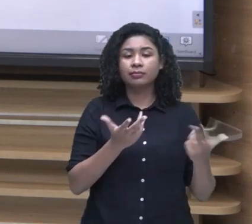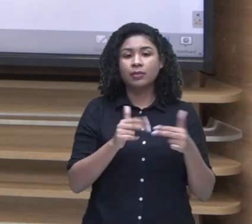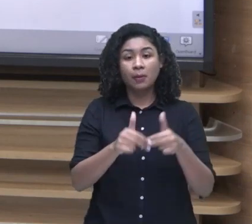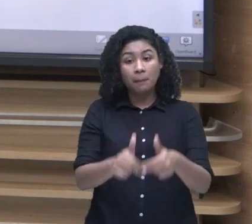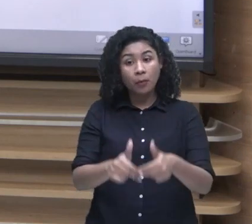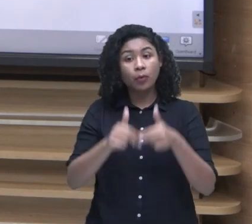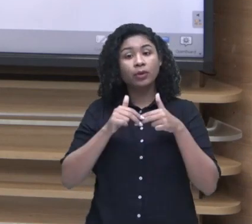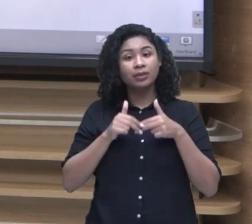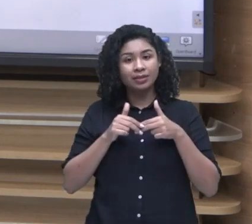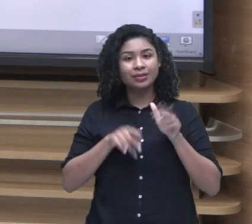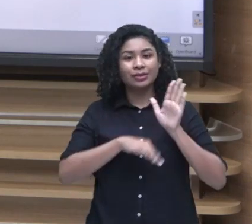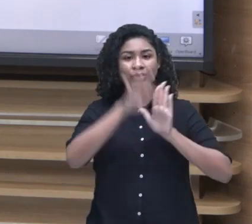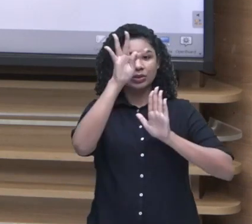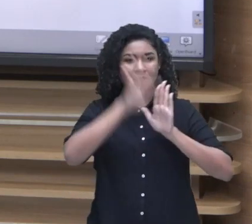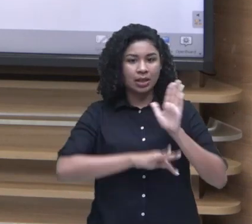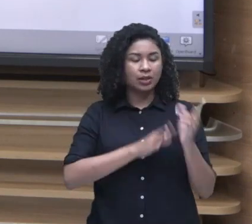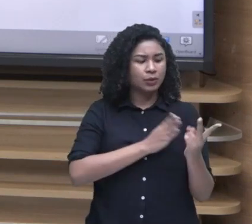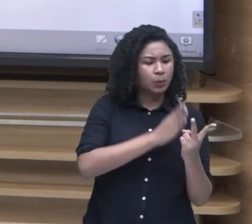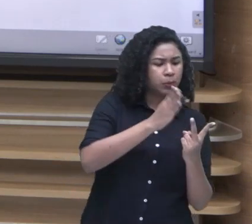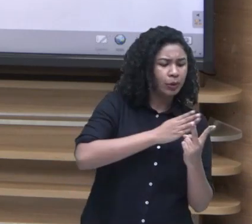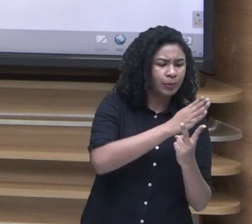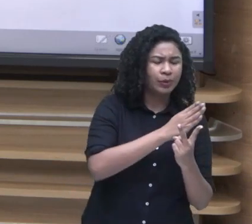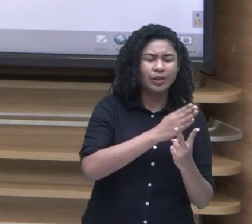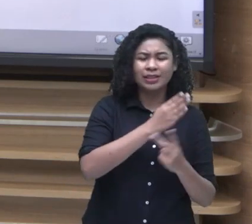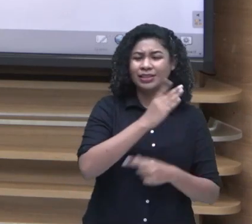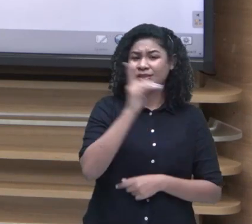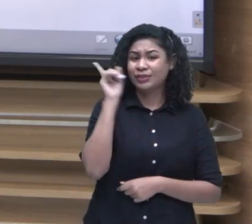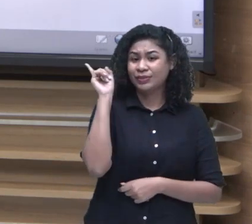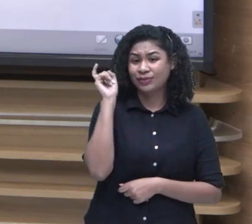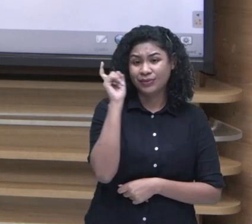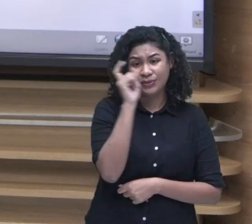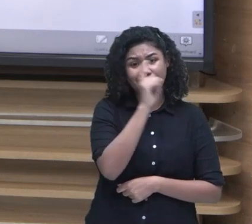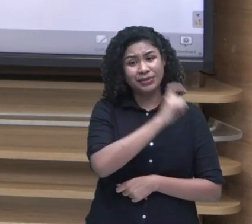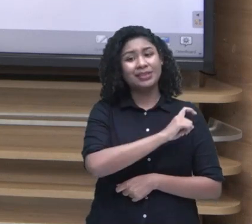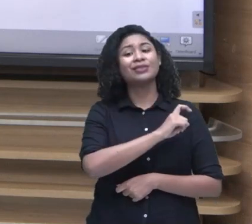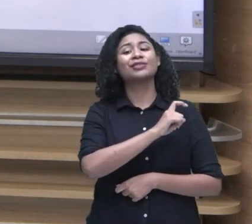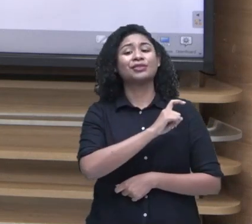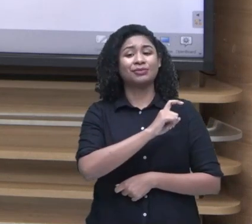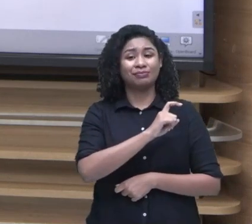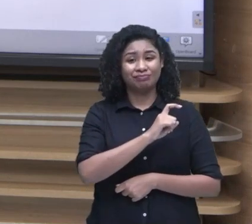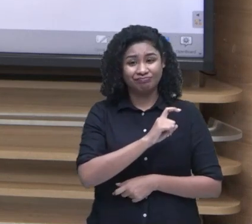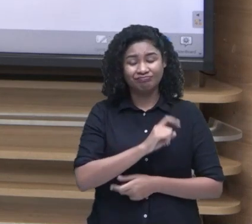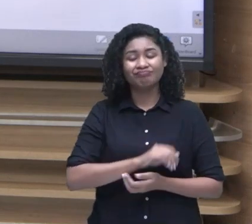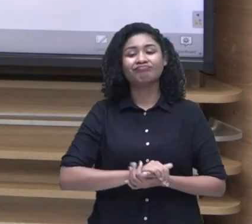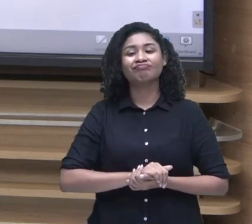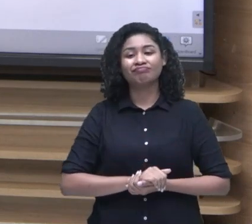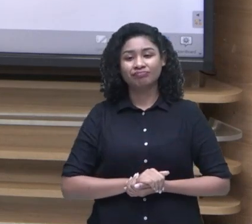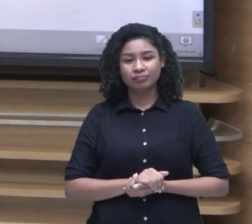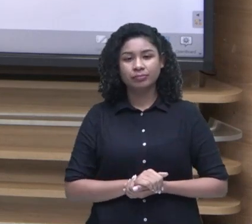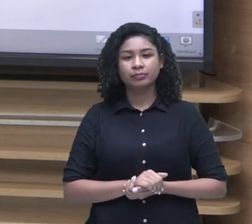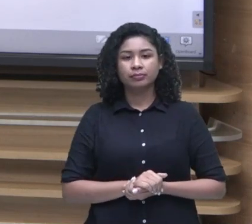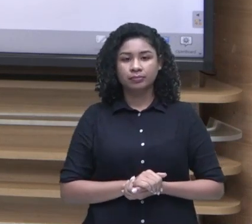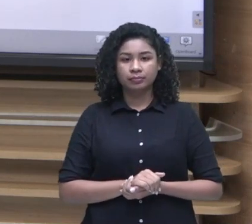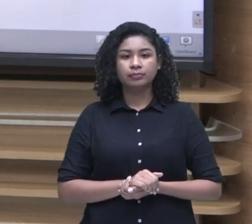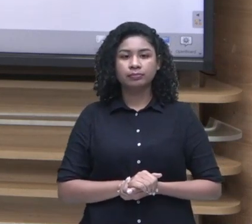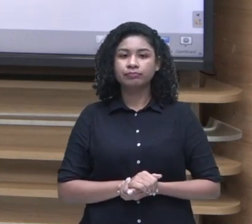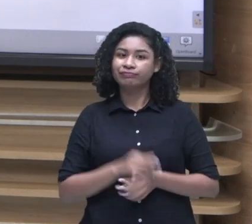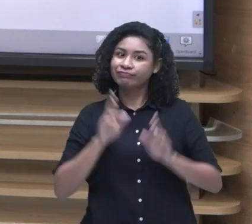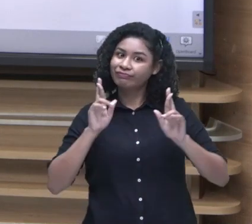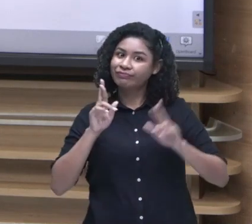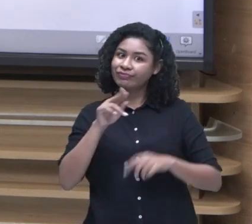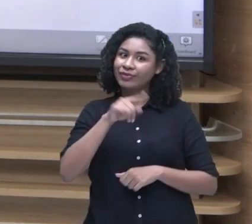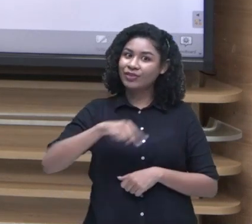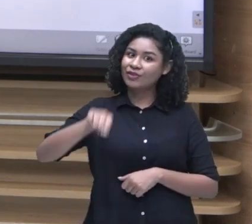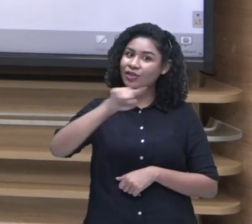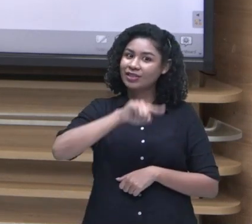isso que um texto ambíguo fica muito difícil de você fazer uma interpretação. Espero que